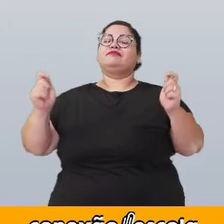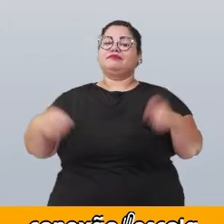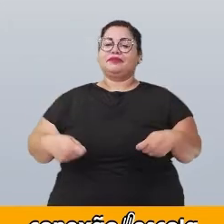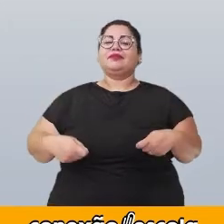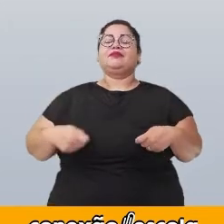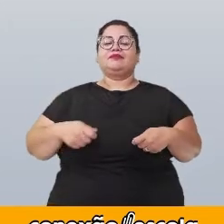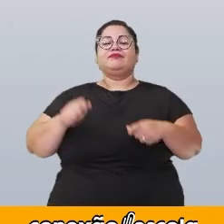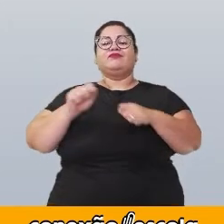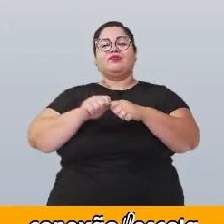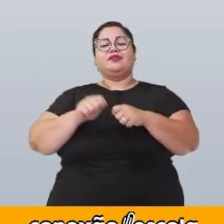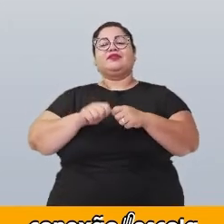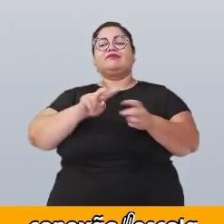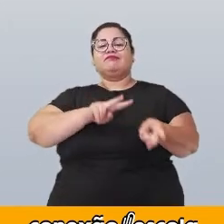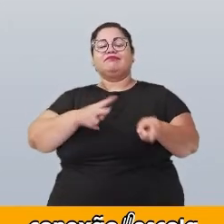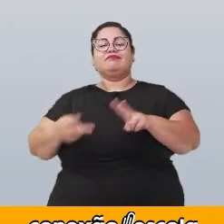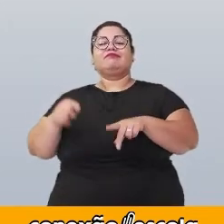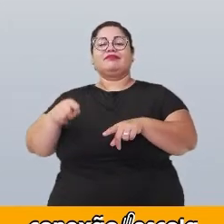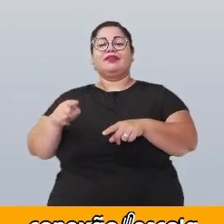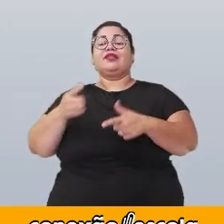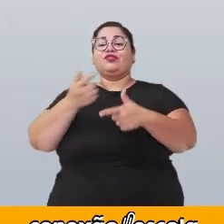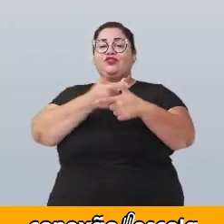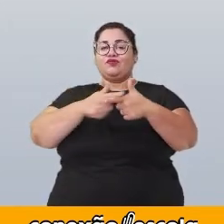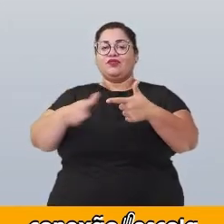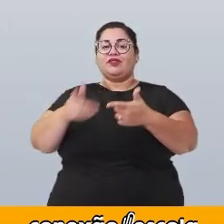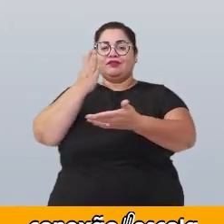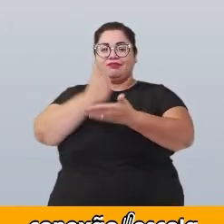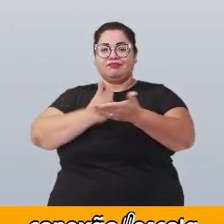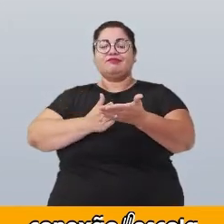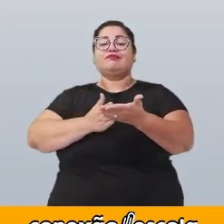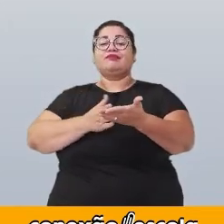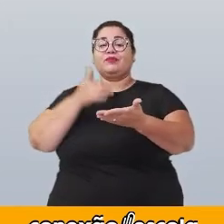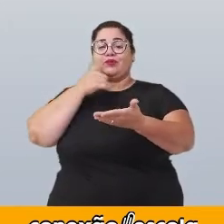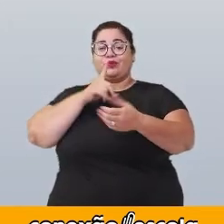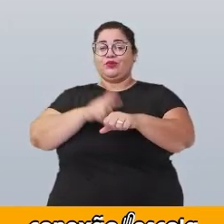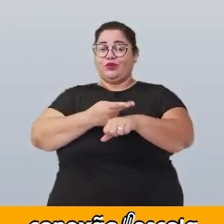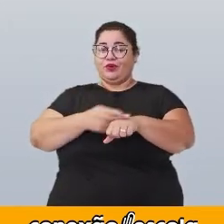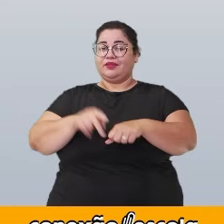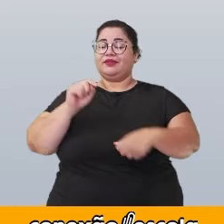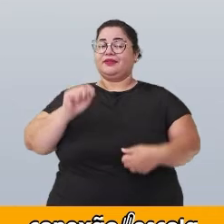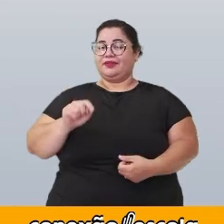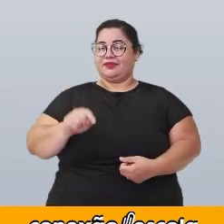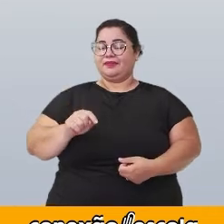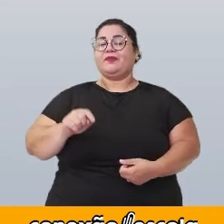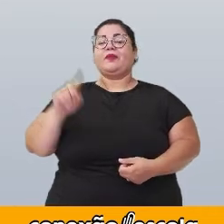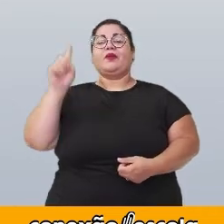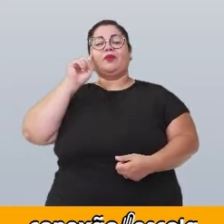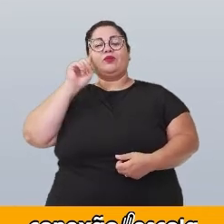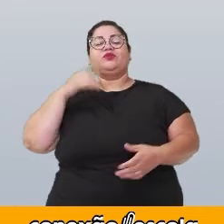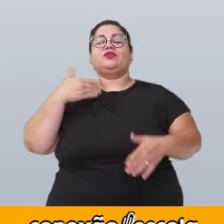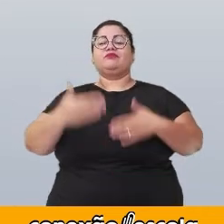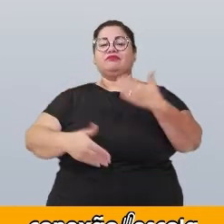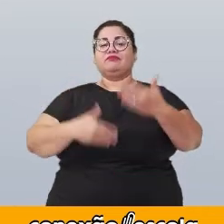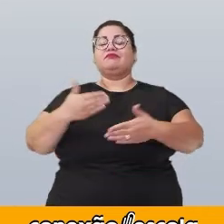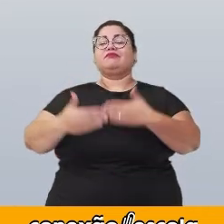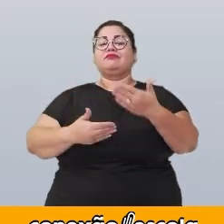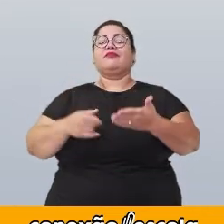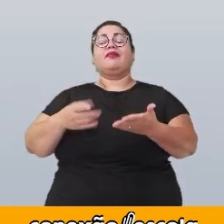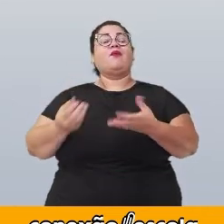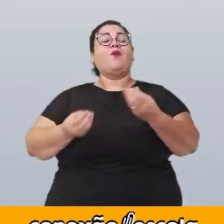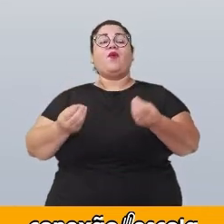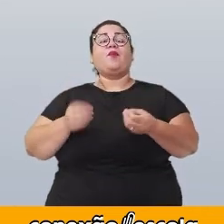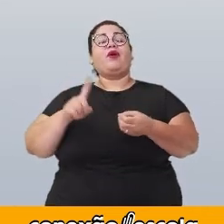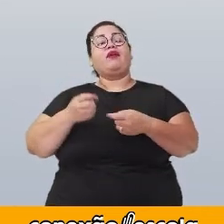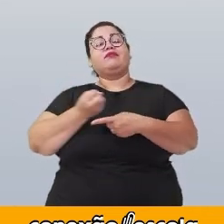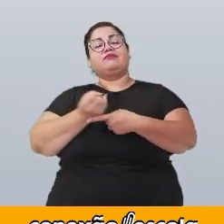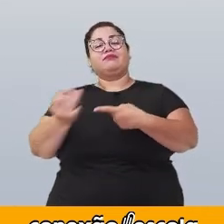conseguir representar essa divisão desse chocolate nessa situação do cotidiano através de